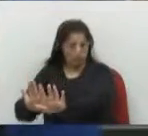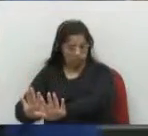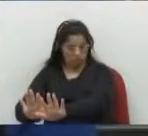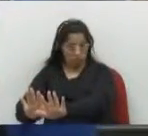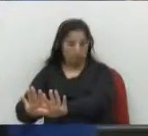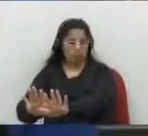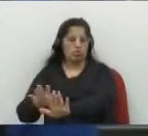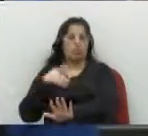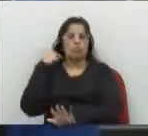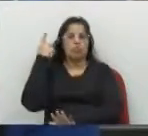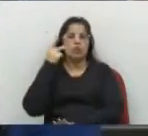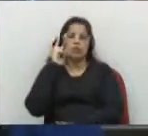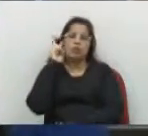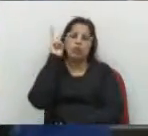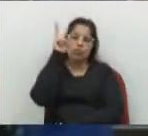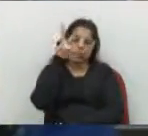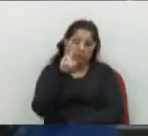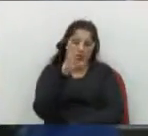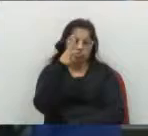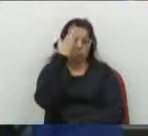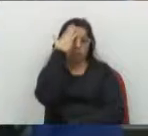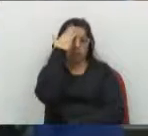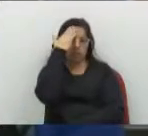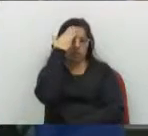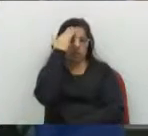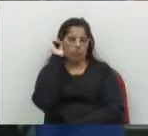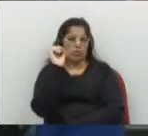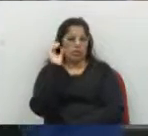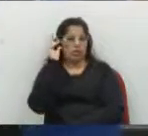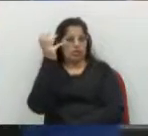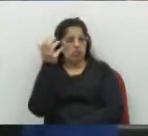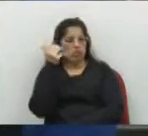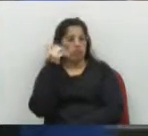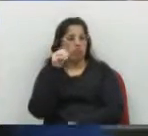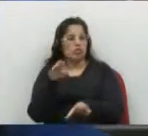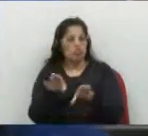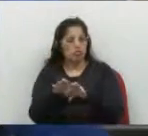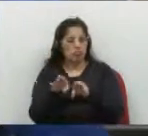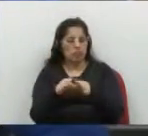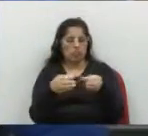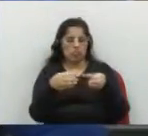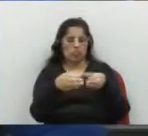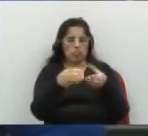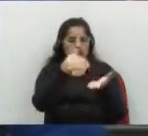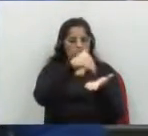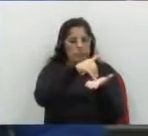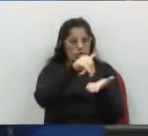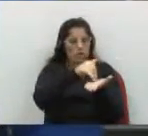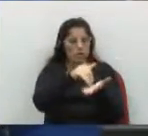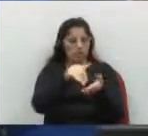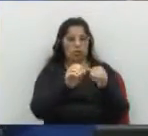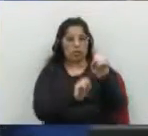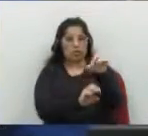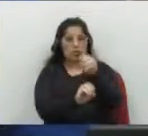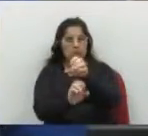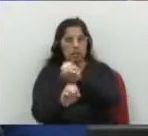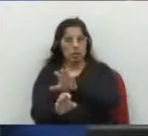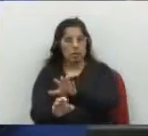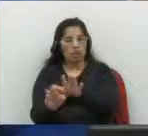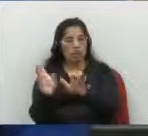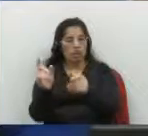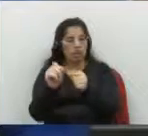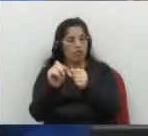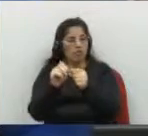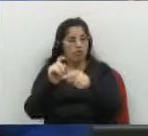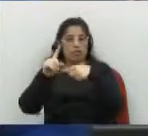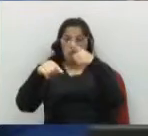mesmo procurando, e que a Secretaria da Educação tomou as providências e espero também ter uma